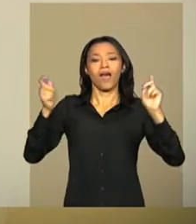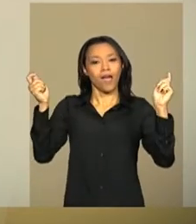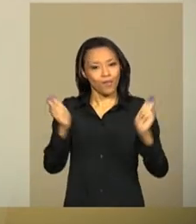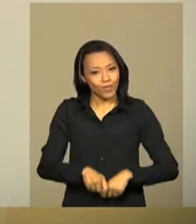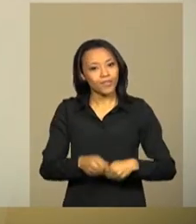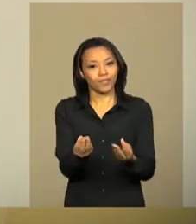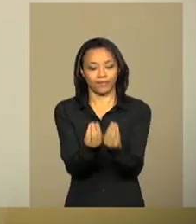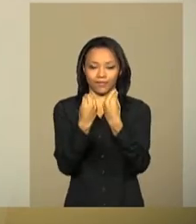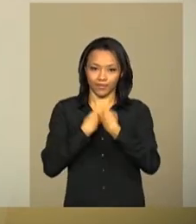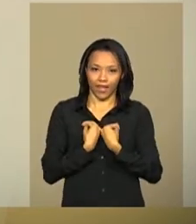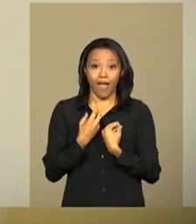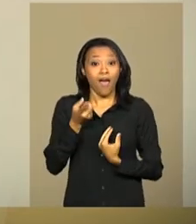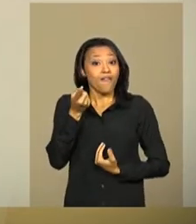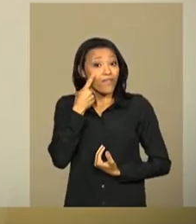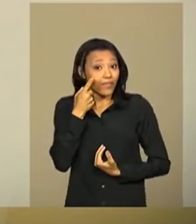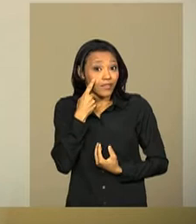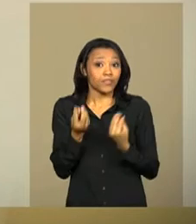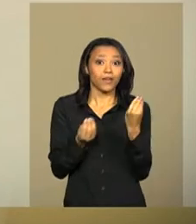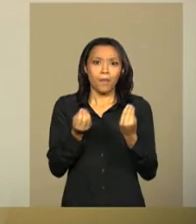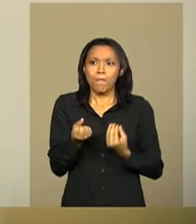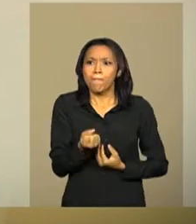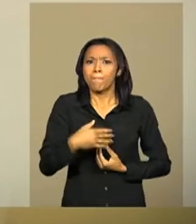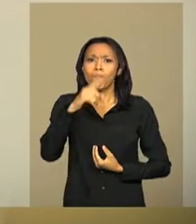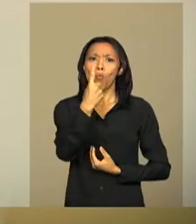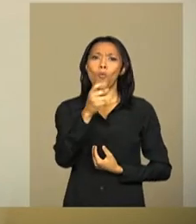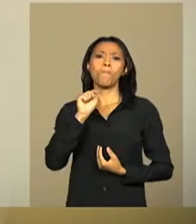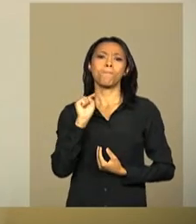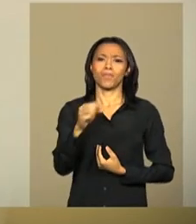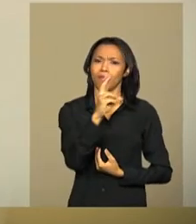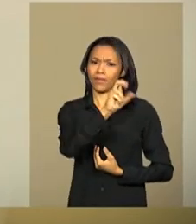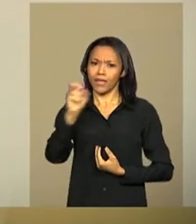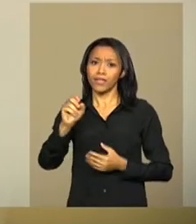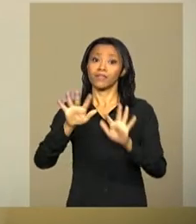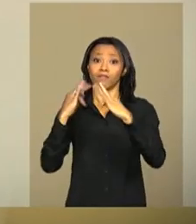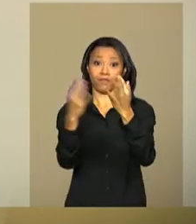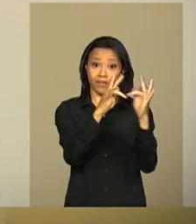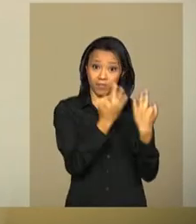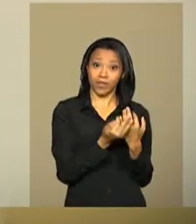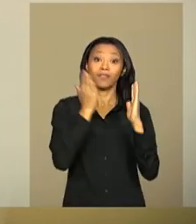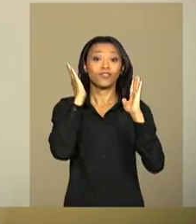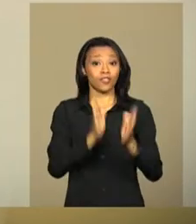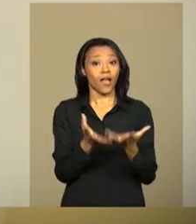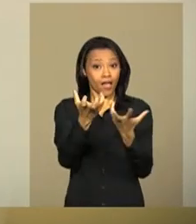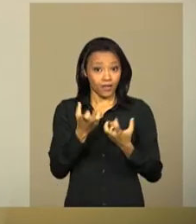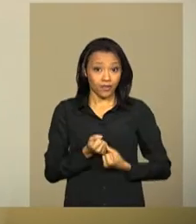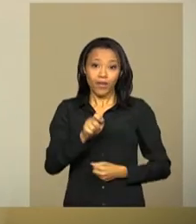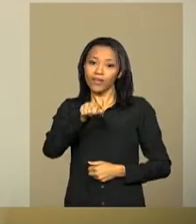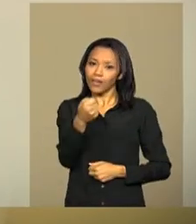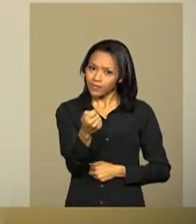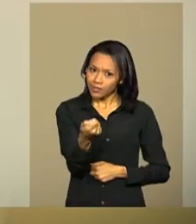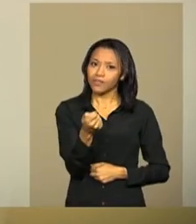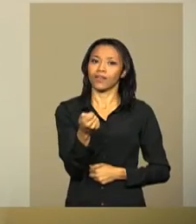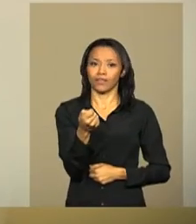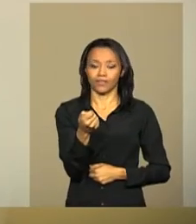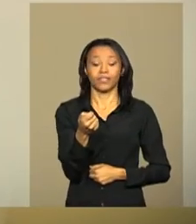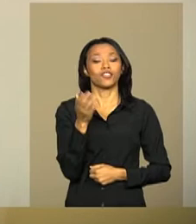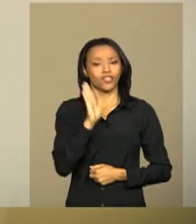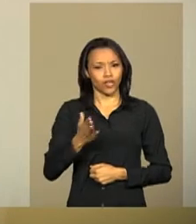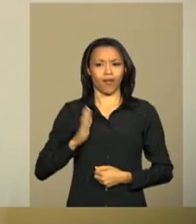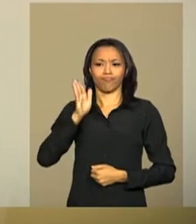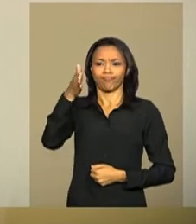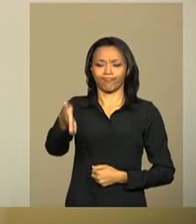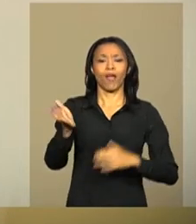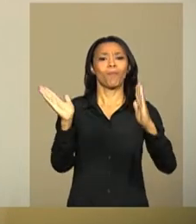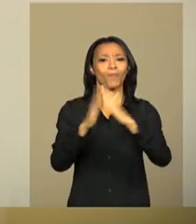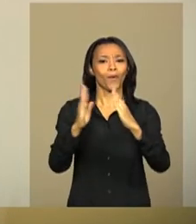capaz de nos oferecer veja Max que mais de 1 milhão e 500 mil famílias já receberam as chaves estão